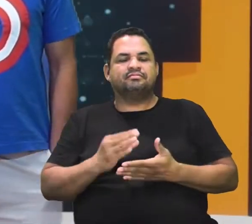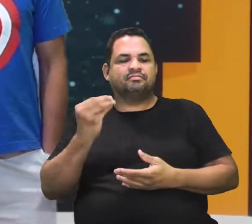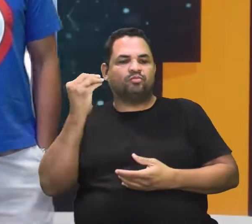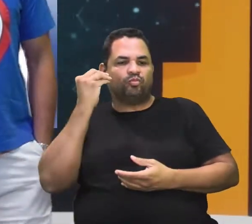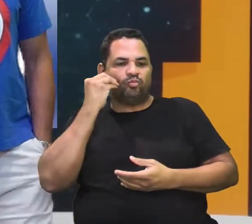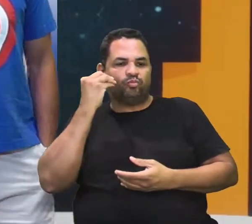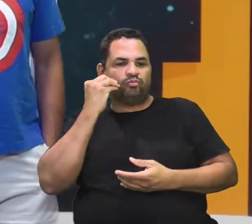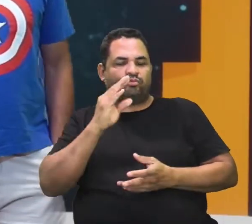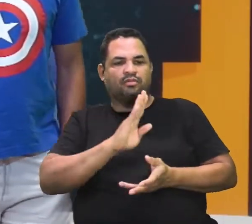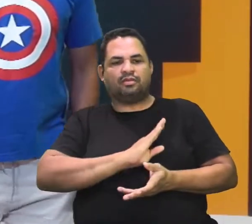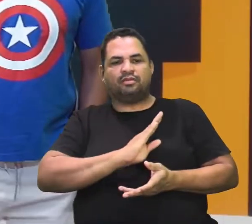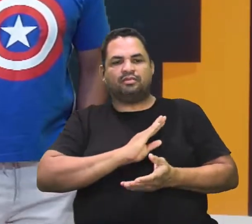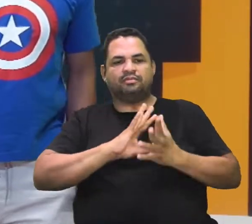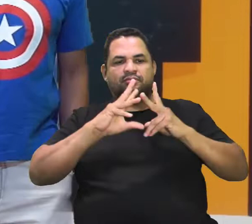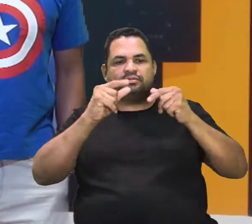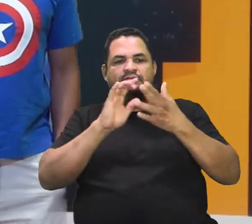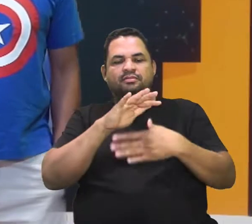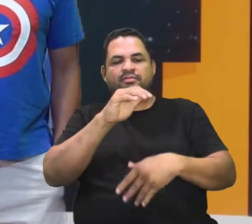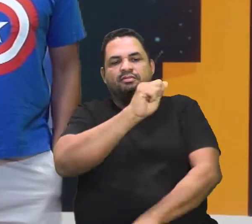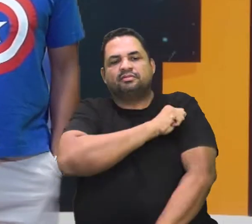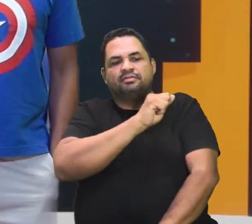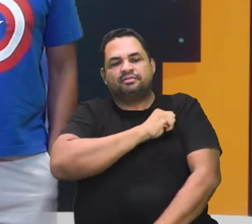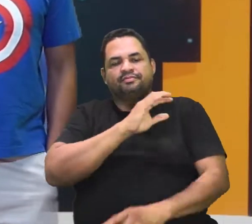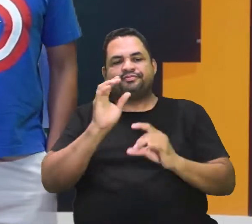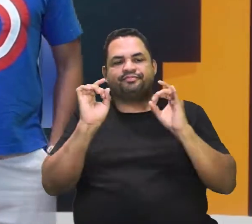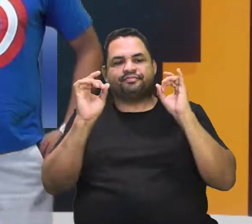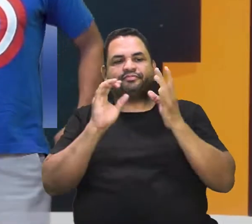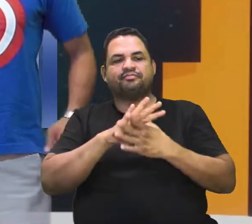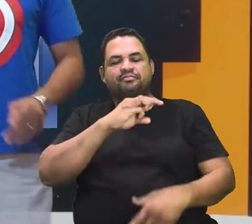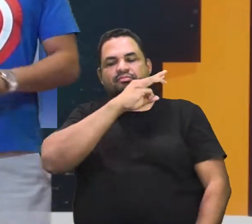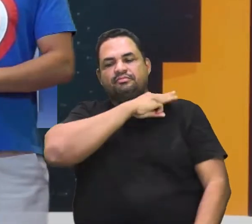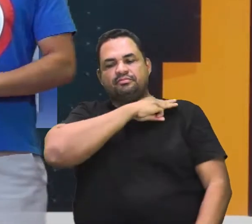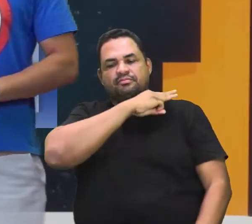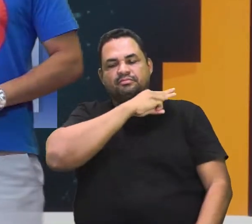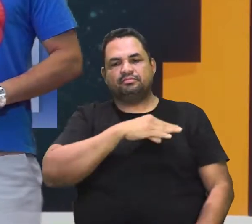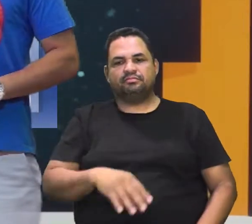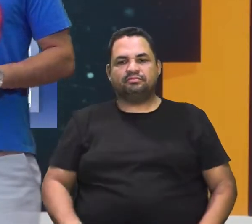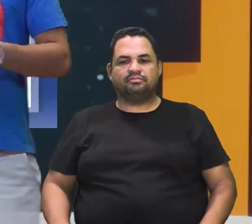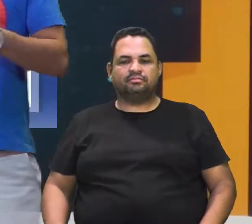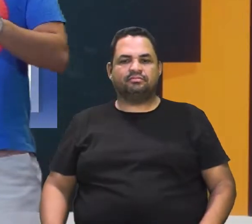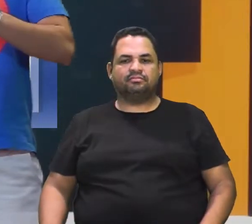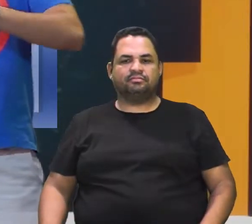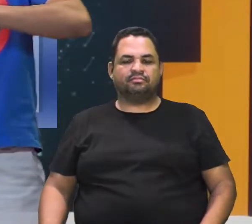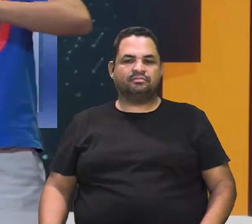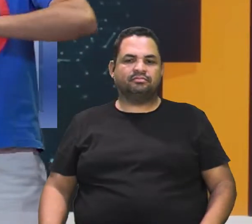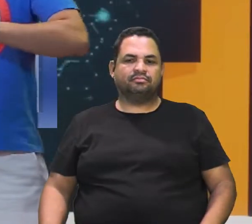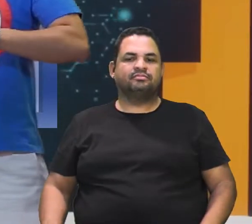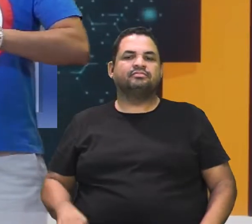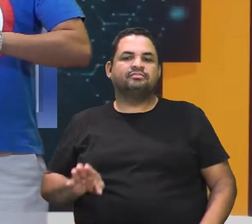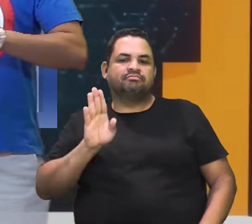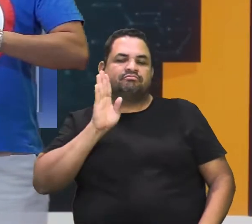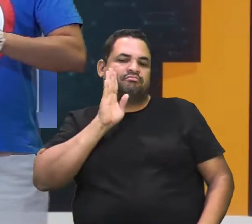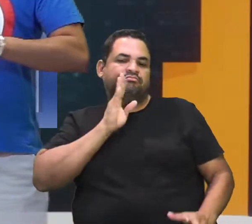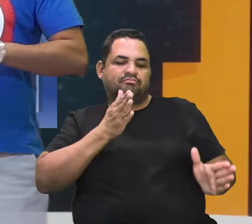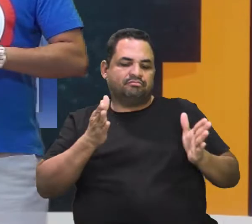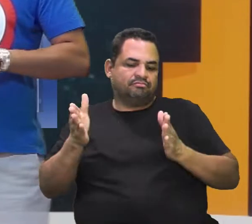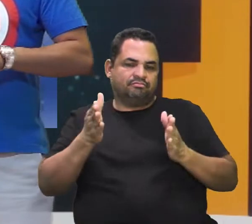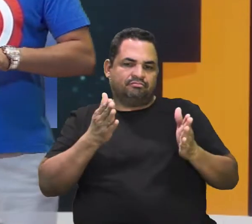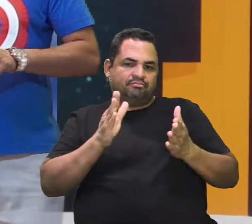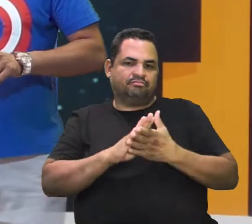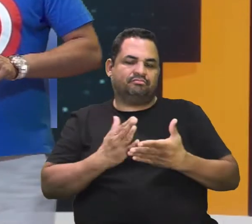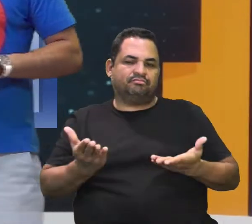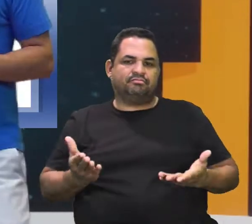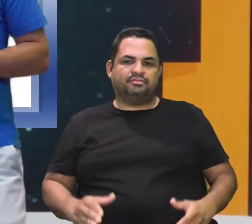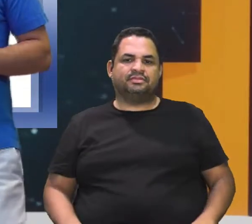um beijão no coração de todos os alunos, em especial do terceiro ano. Tá? Tem até uma história legal, porque nesse mesmo período que a gente estava indo na Escola